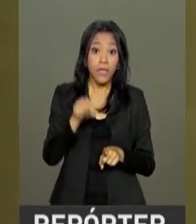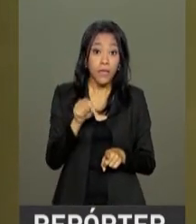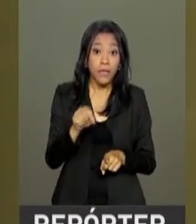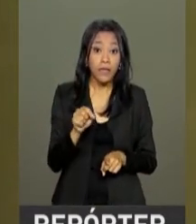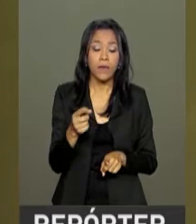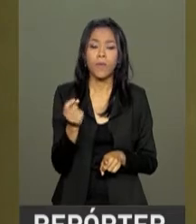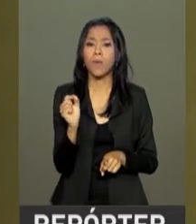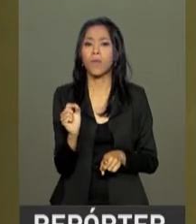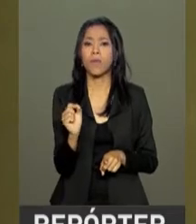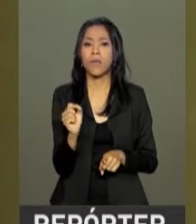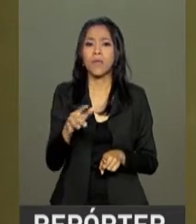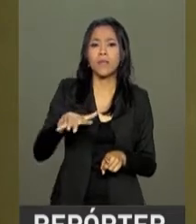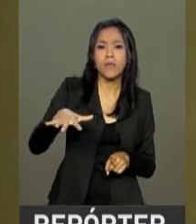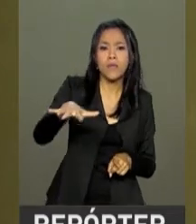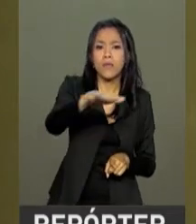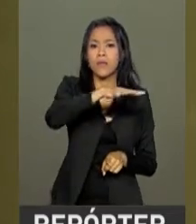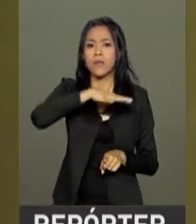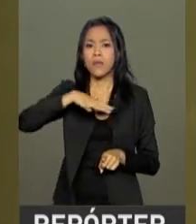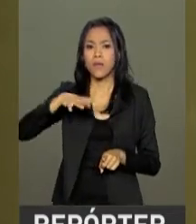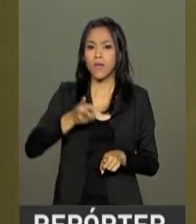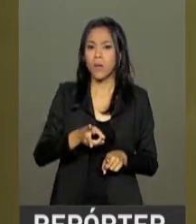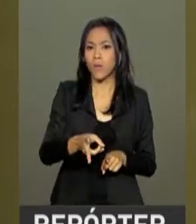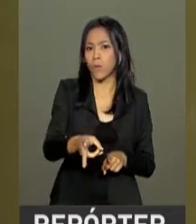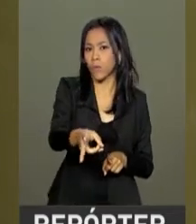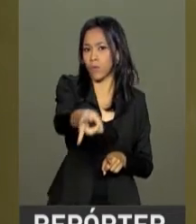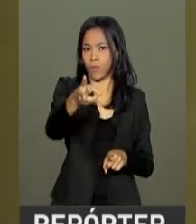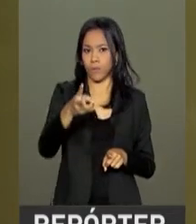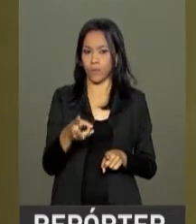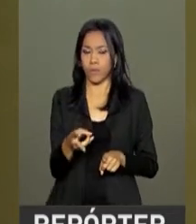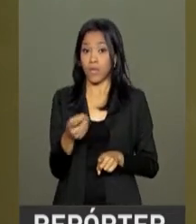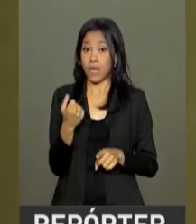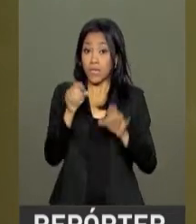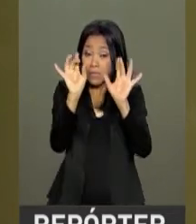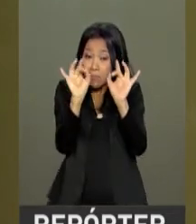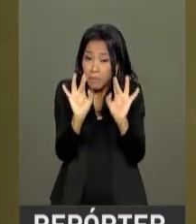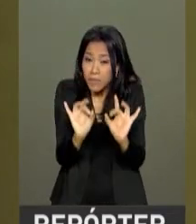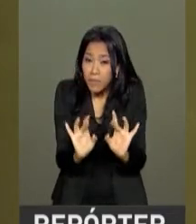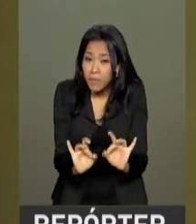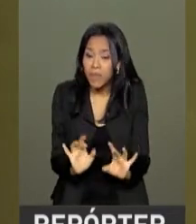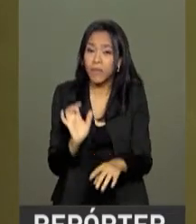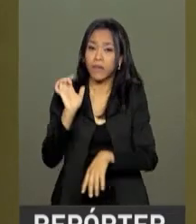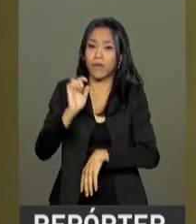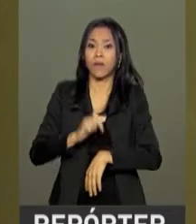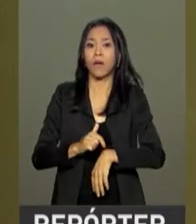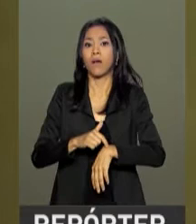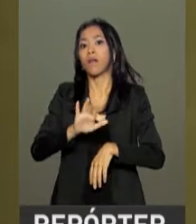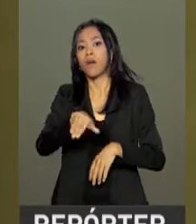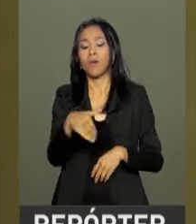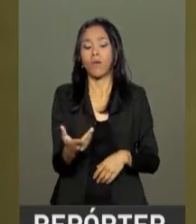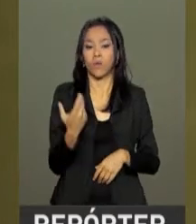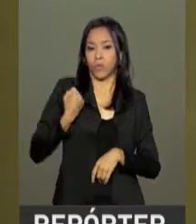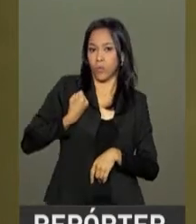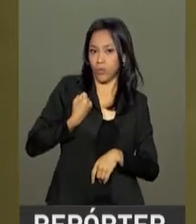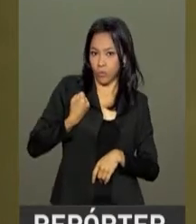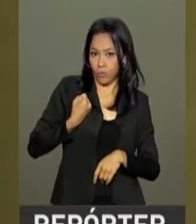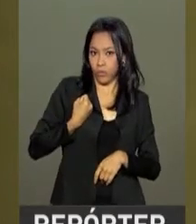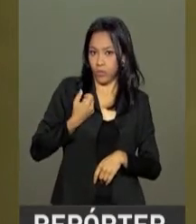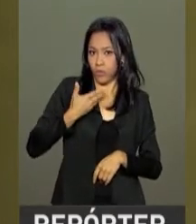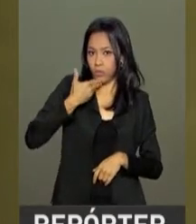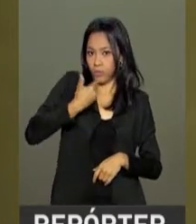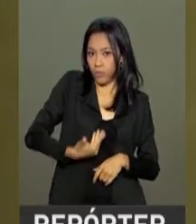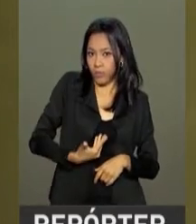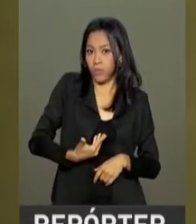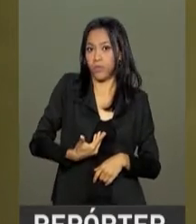guarda e continue a 0 especialmente agora quando os números dos solicitantes